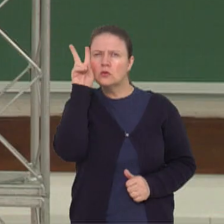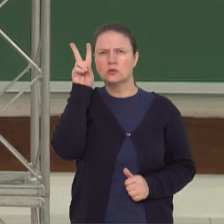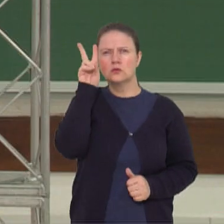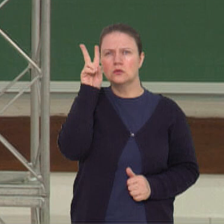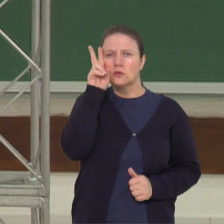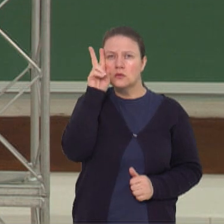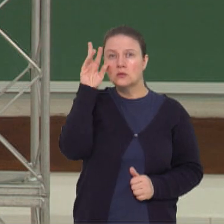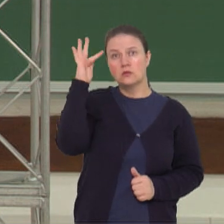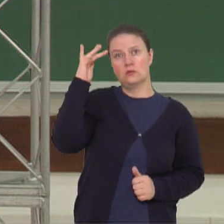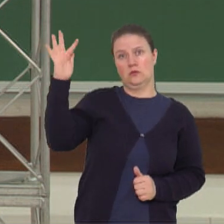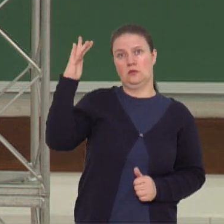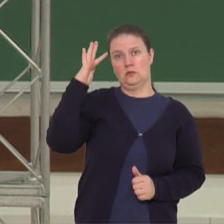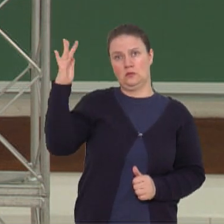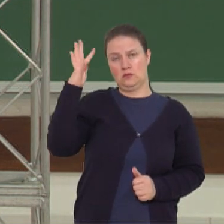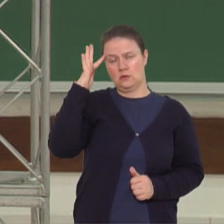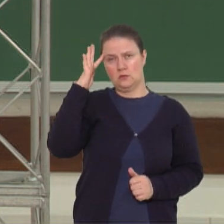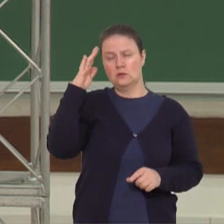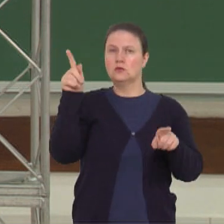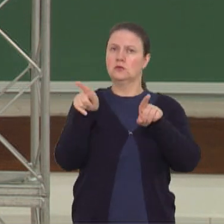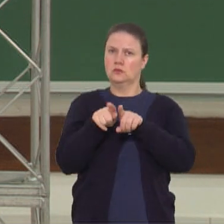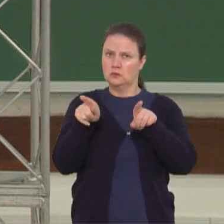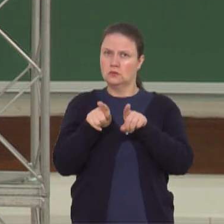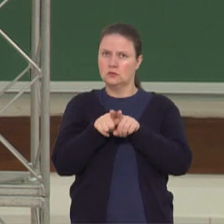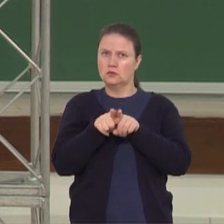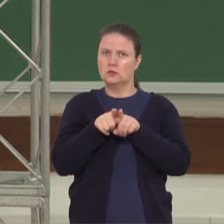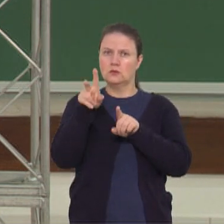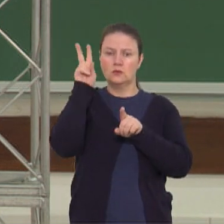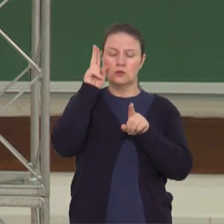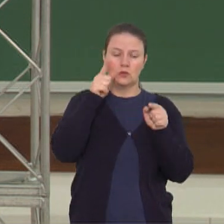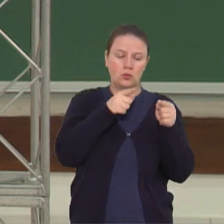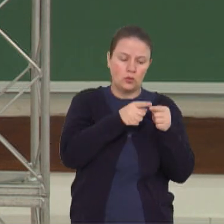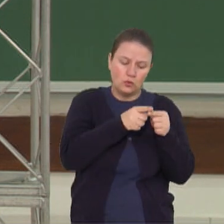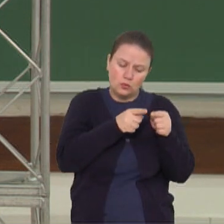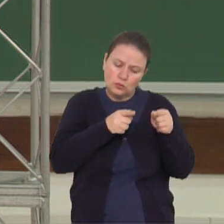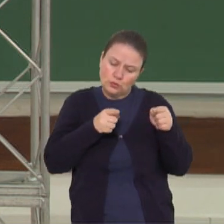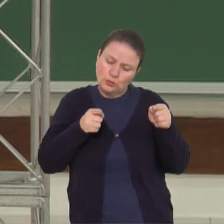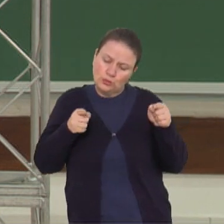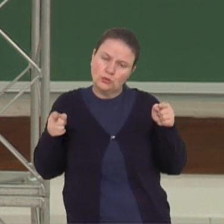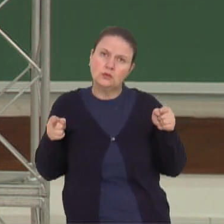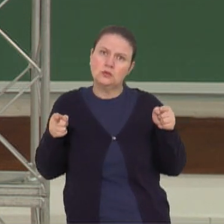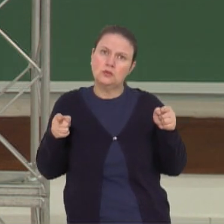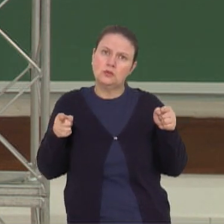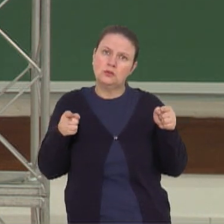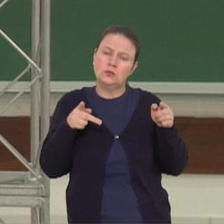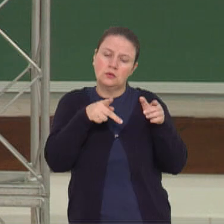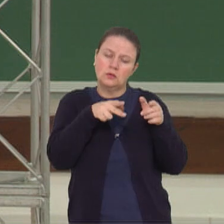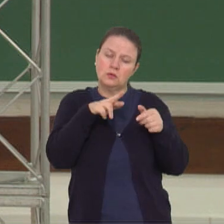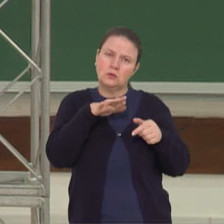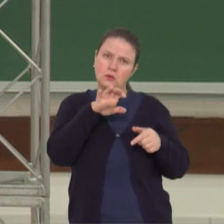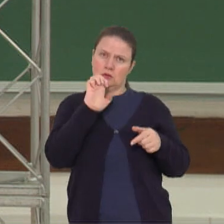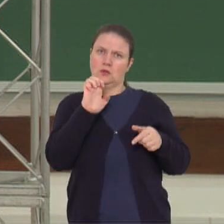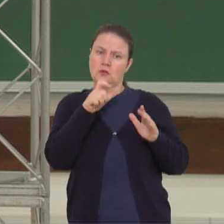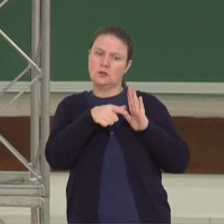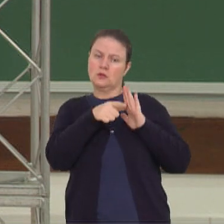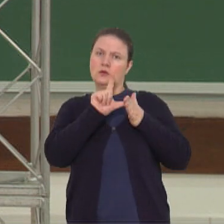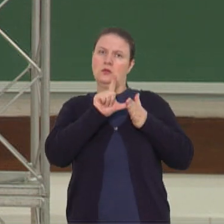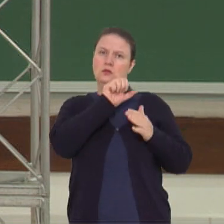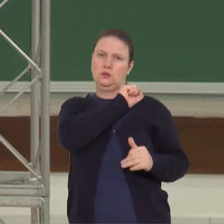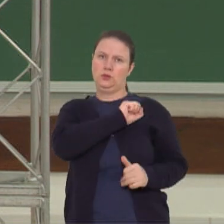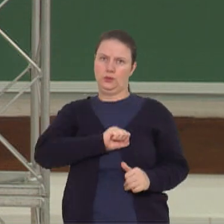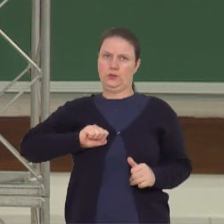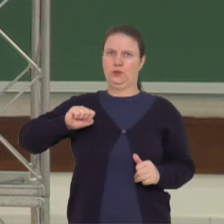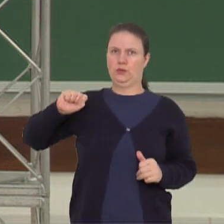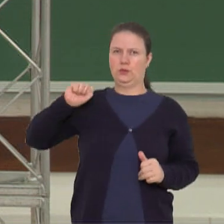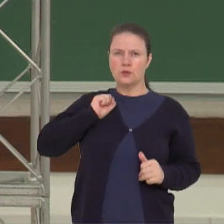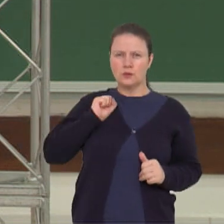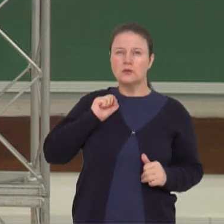filósofos pré-socráticos? Você se lembra desse período inicial, primordial da filosofia?